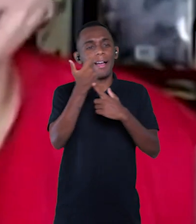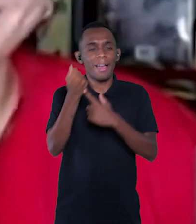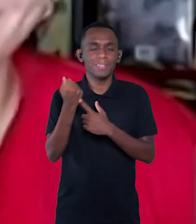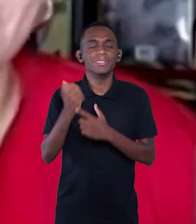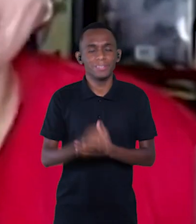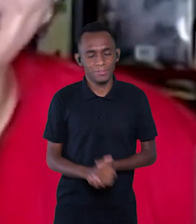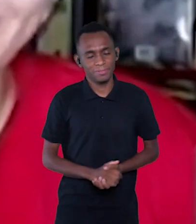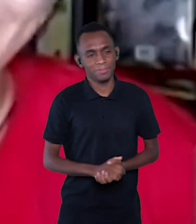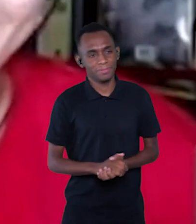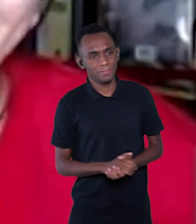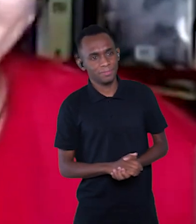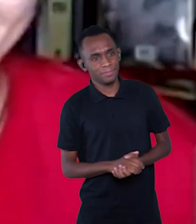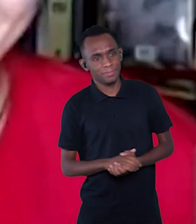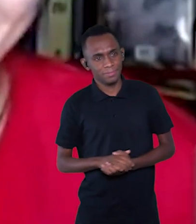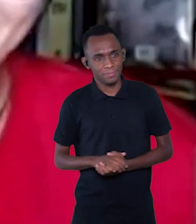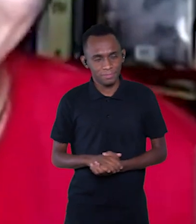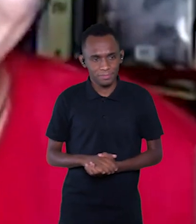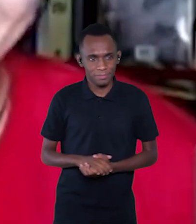arte, mora aí.